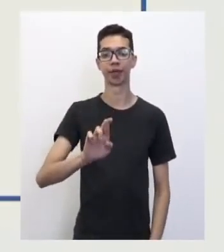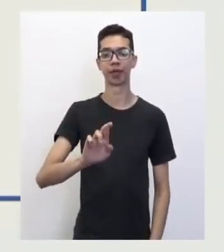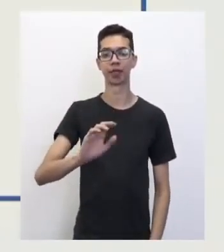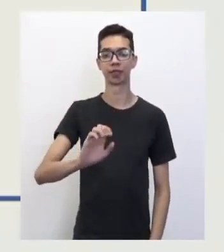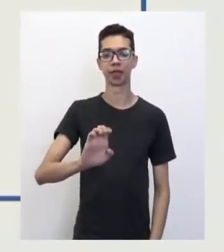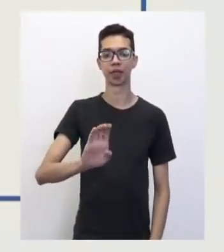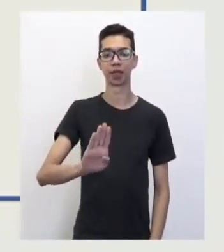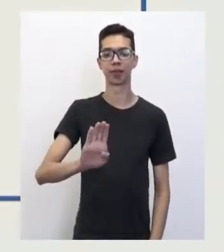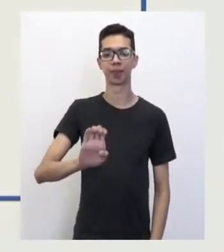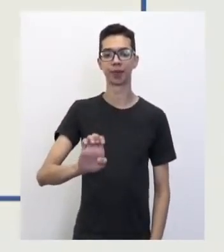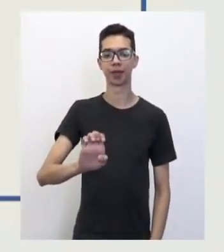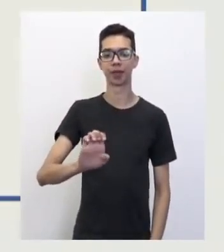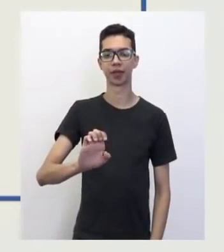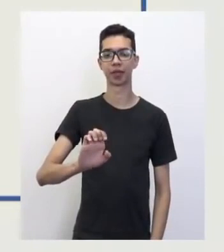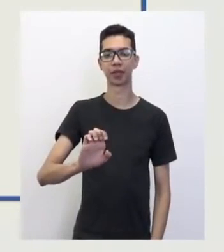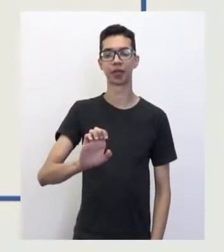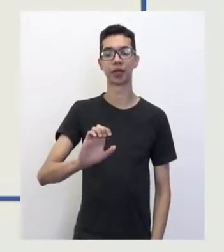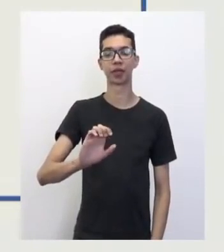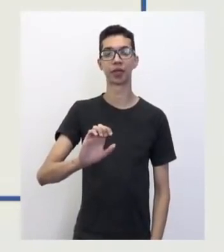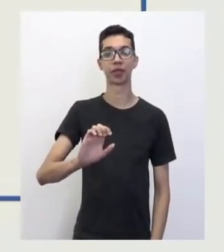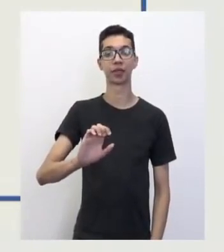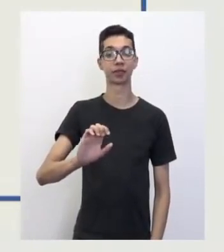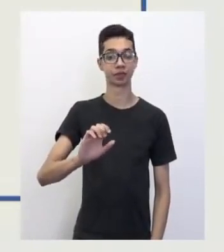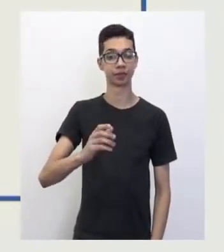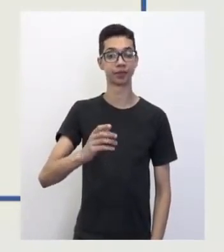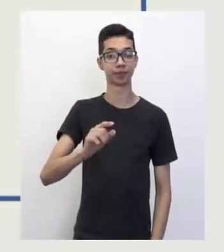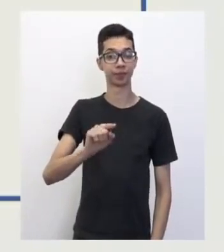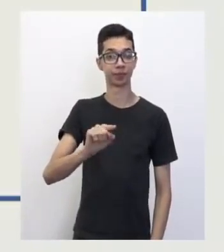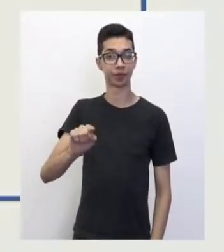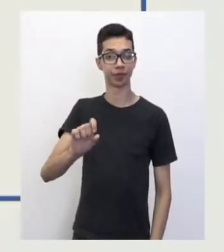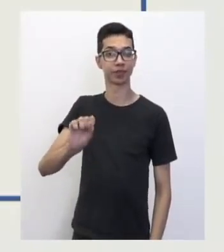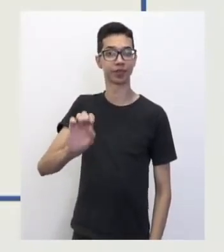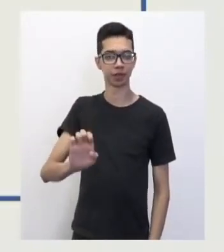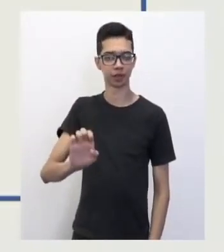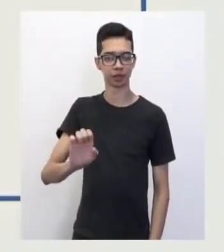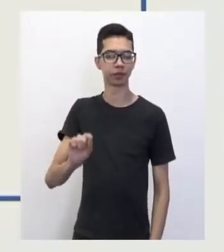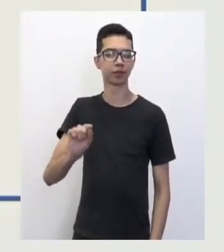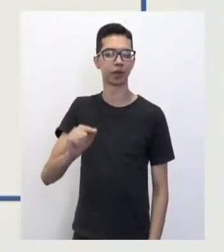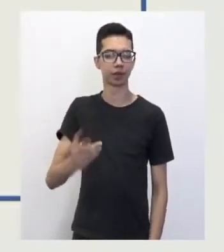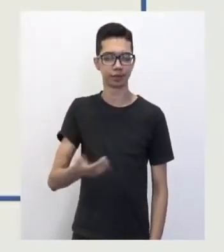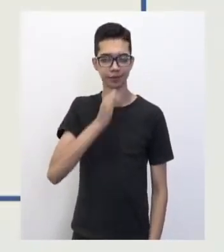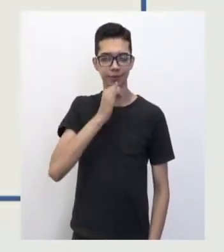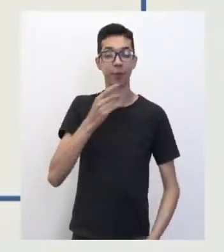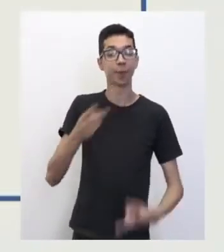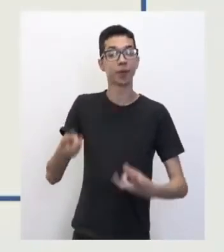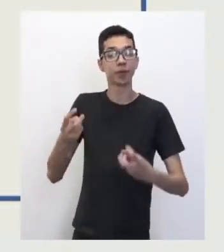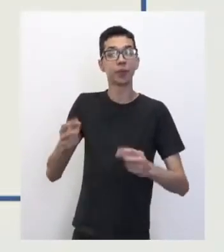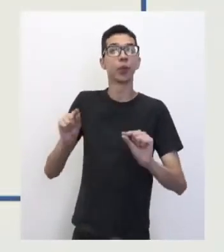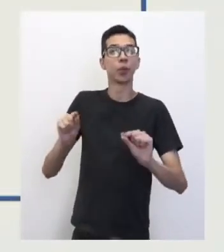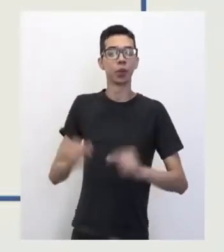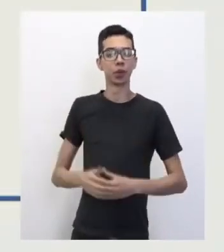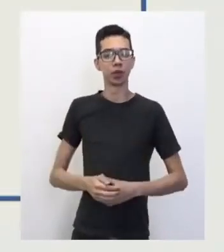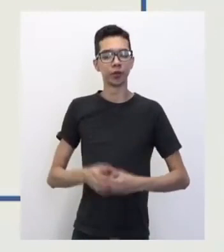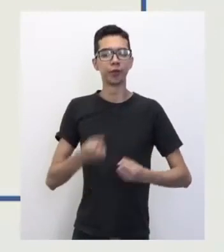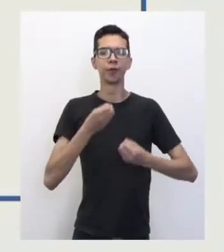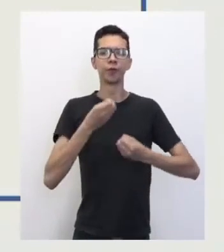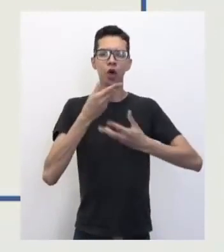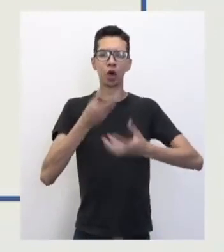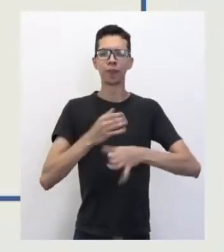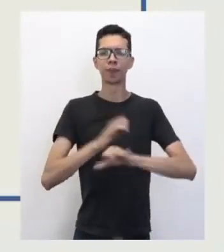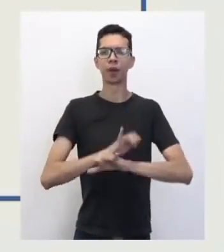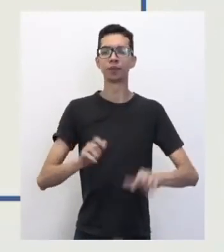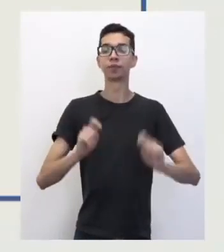que as informações apresentadas trouxeram tais contribuições, tal. Então, a